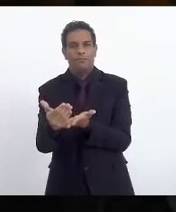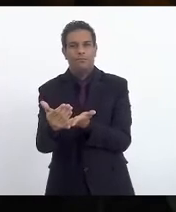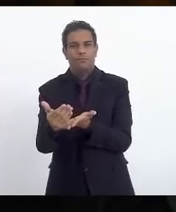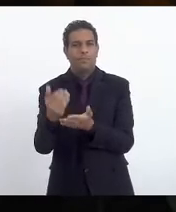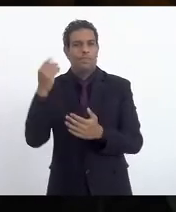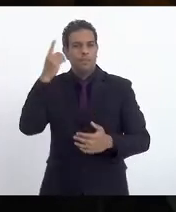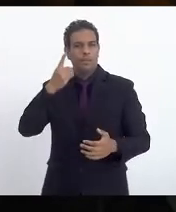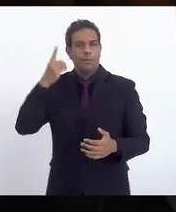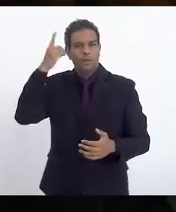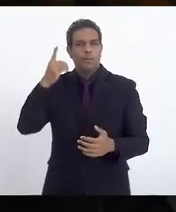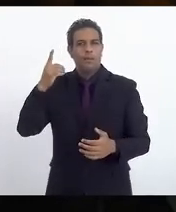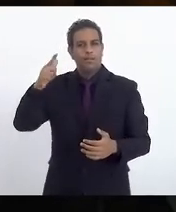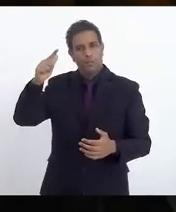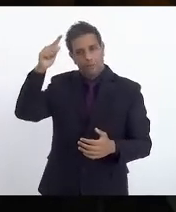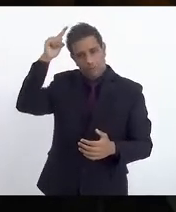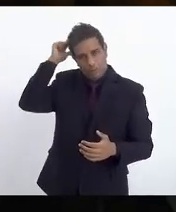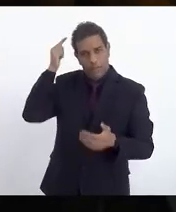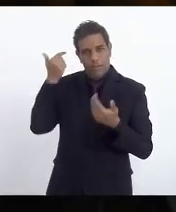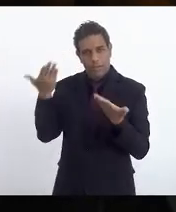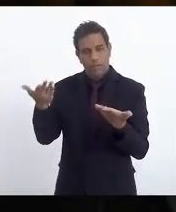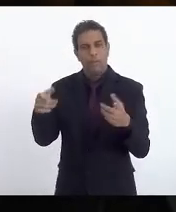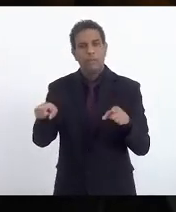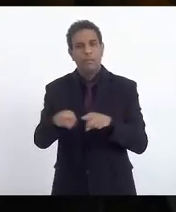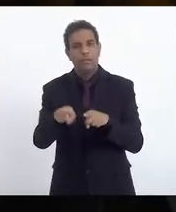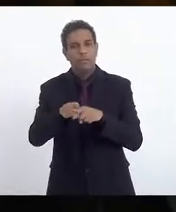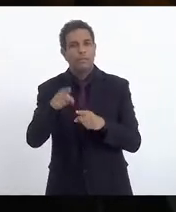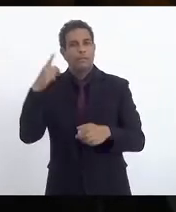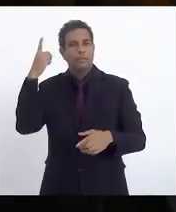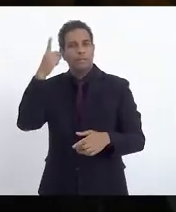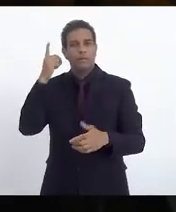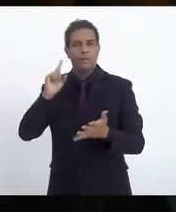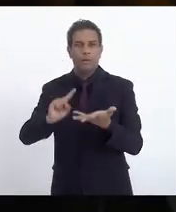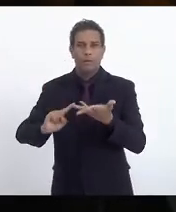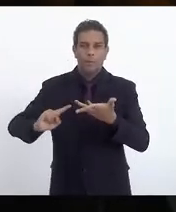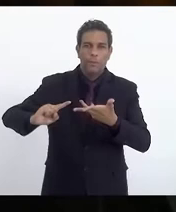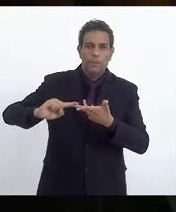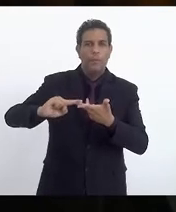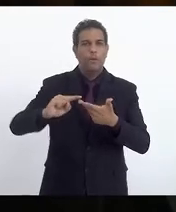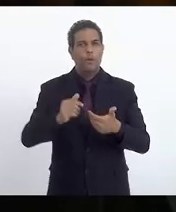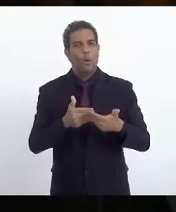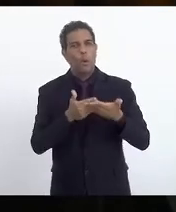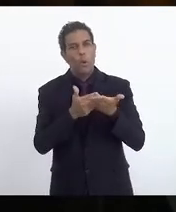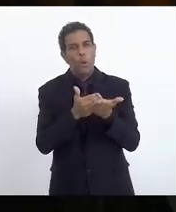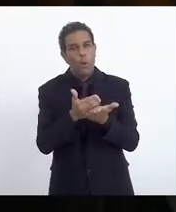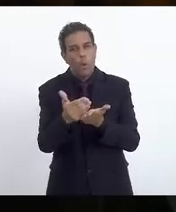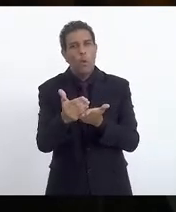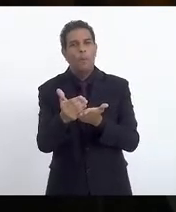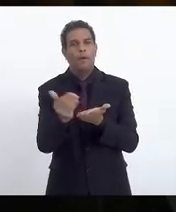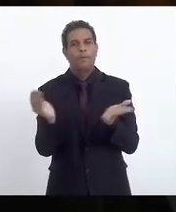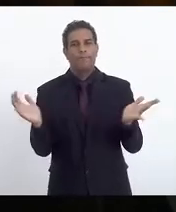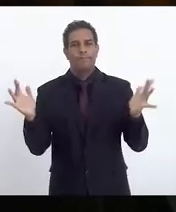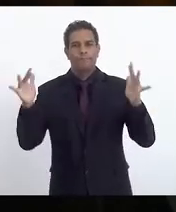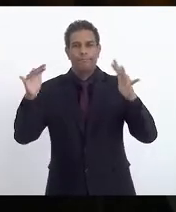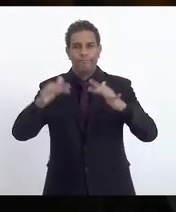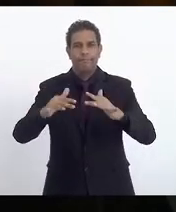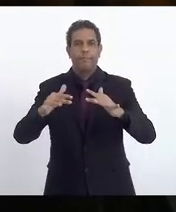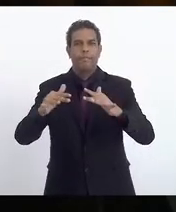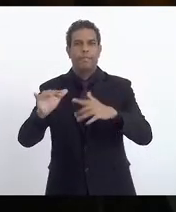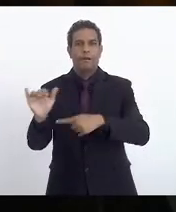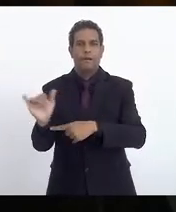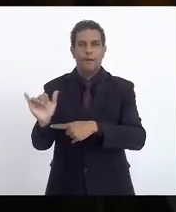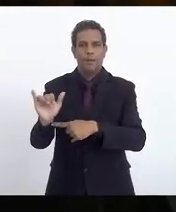Deputado Luiz Paulo deputadas e deputados já começam a ingressar aqui no plenário